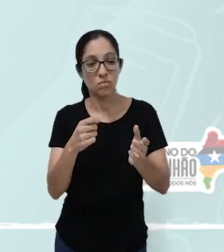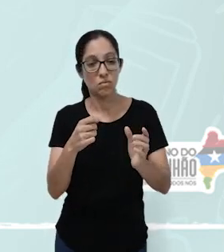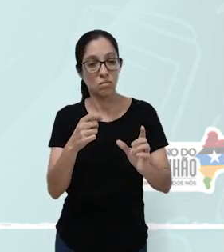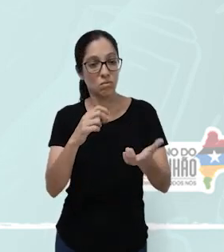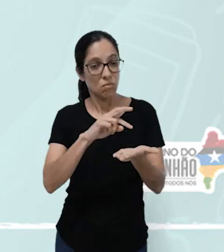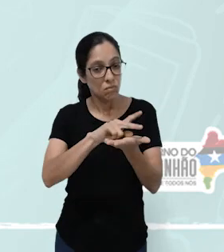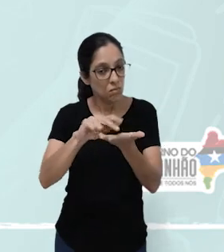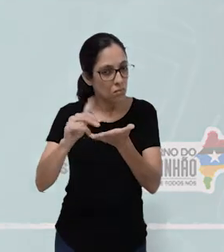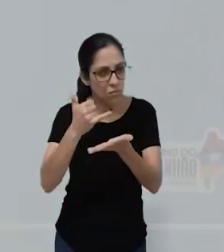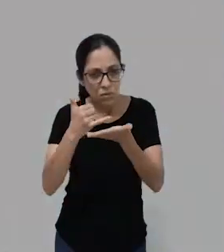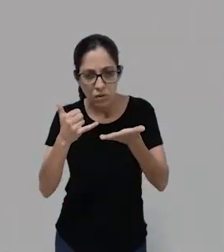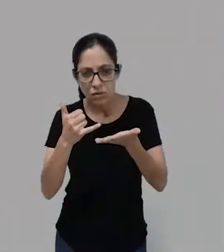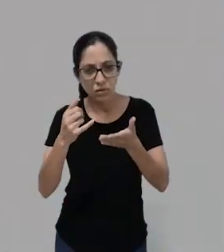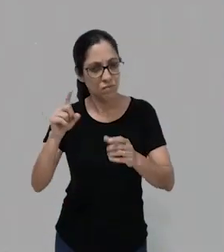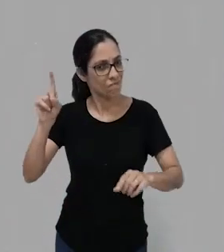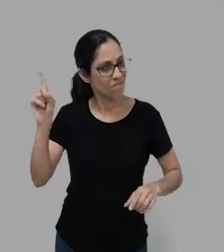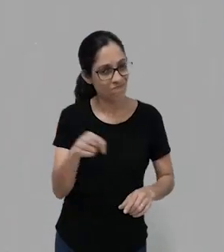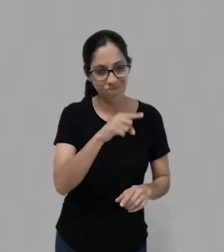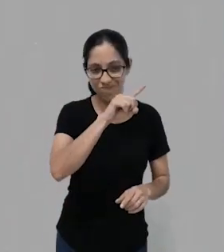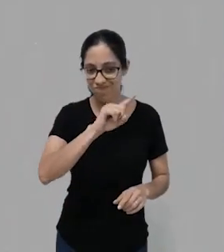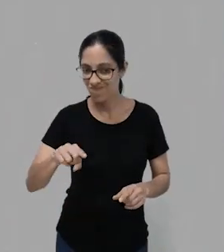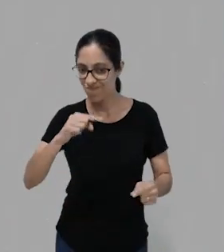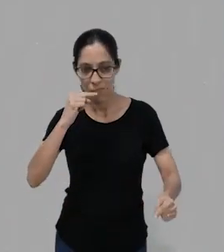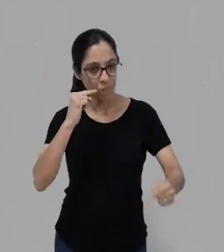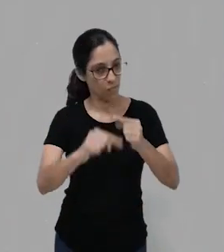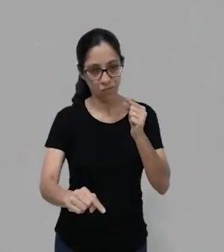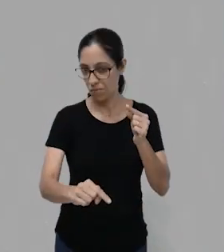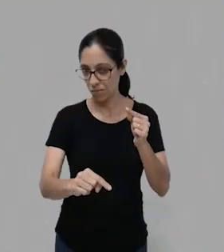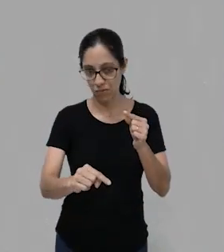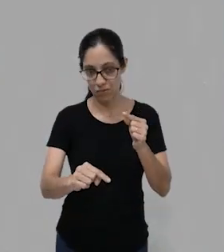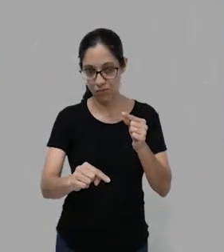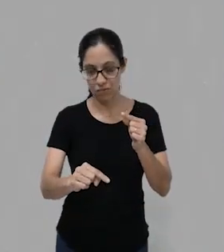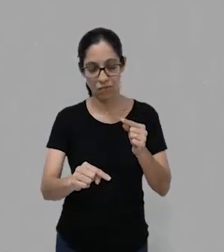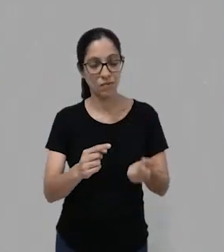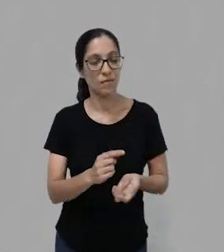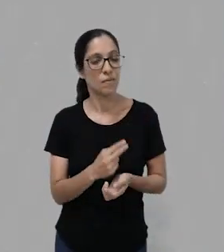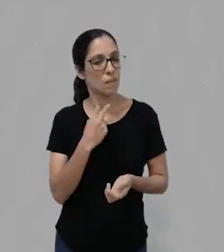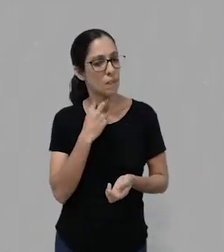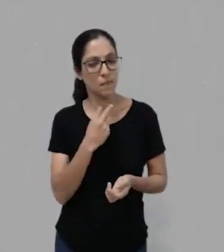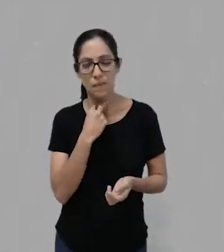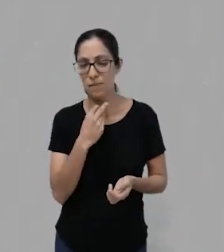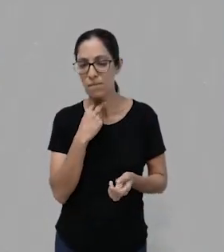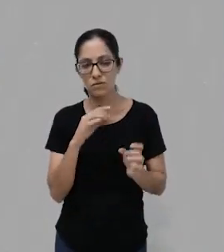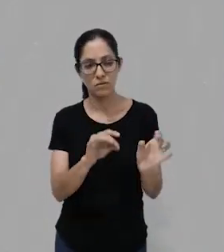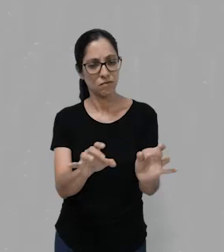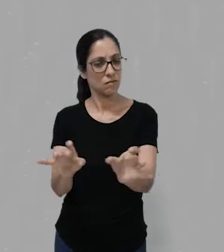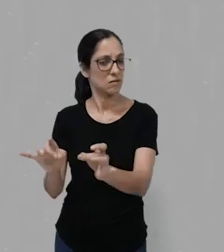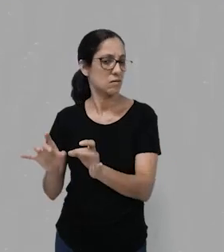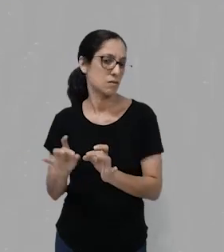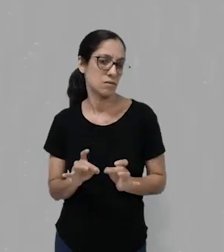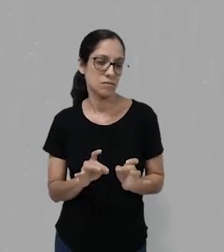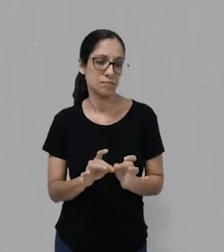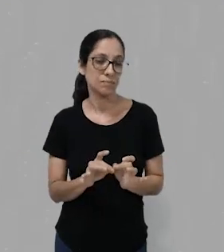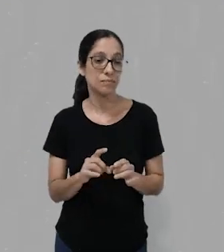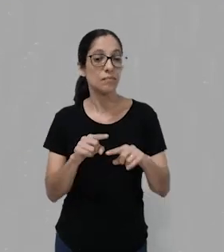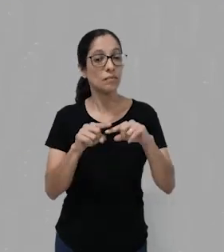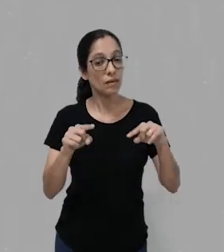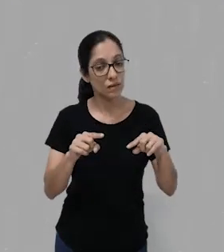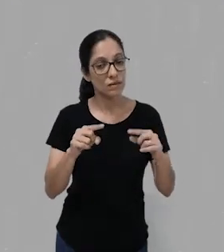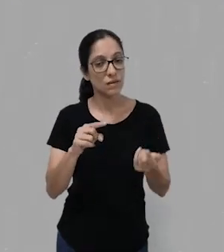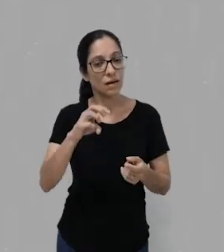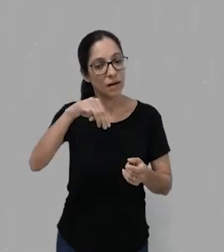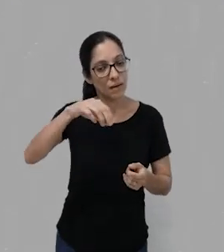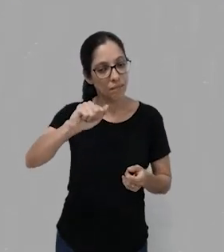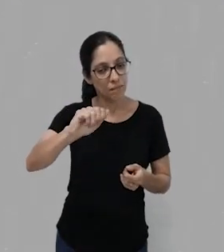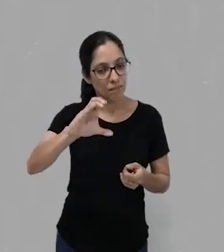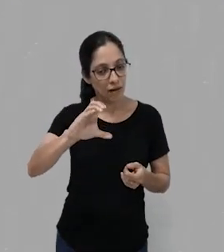Tá certo? E aqui no Brasil elas são drogas ilícitas. A maconha, por exemplo, ela já é legalizada em alguns países do mundo. Aqui